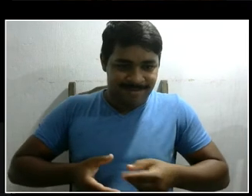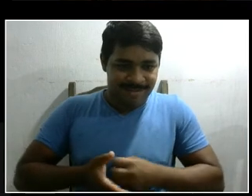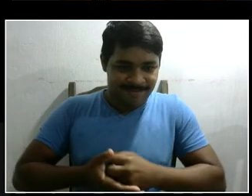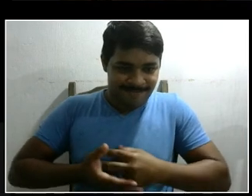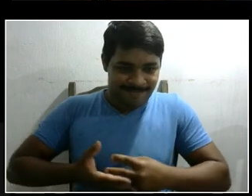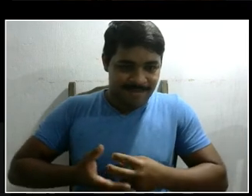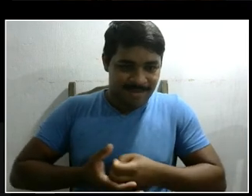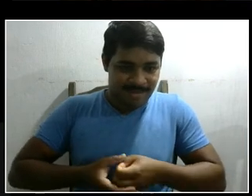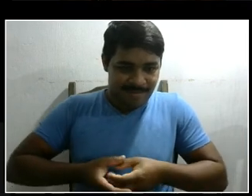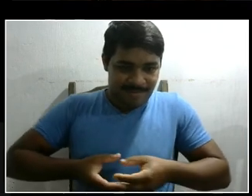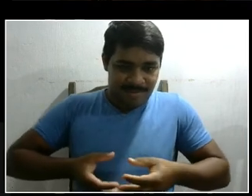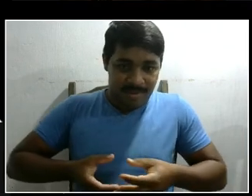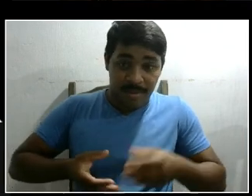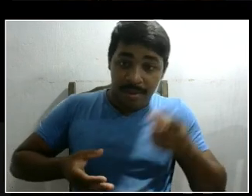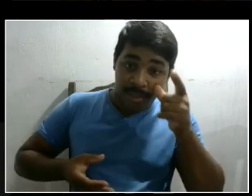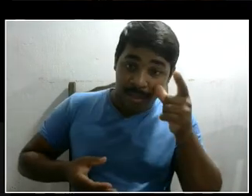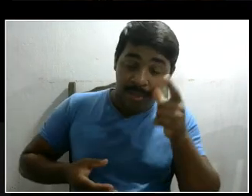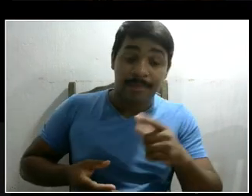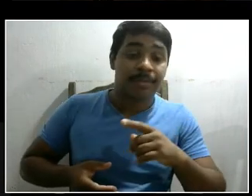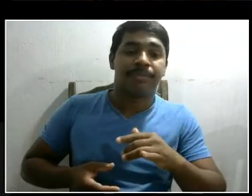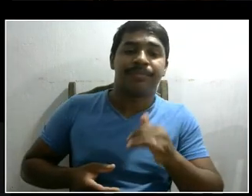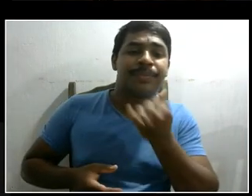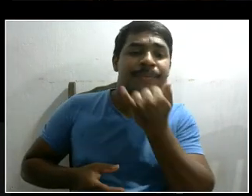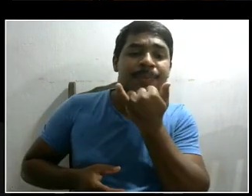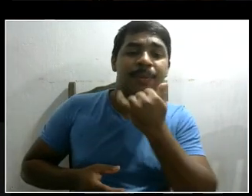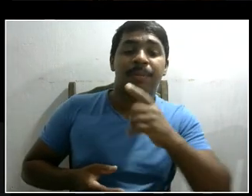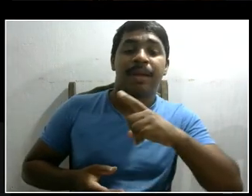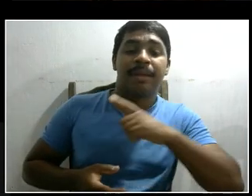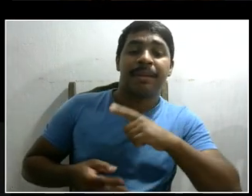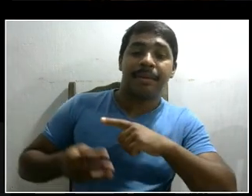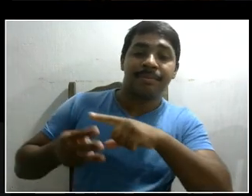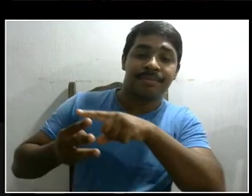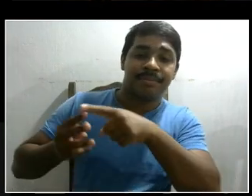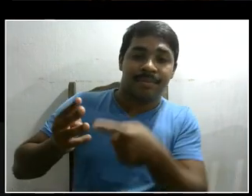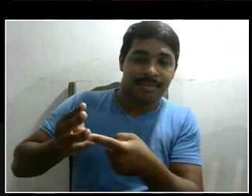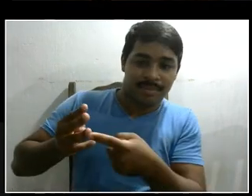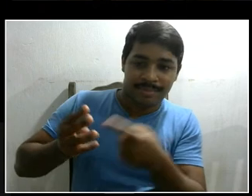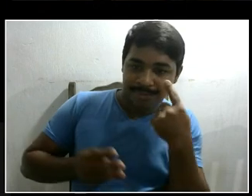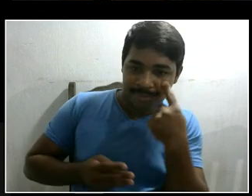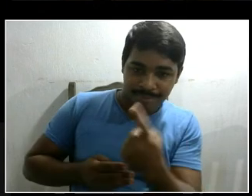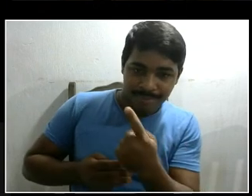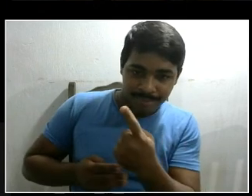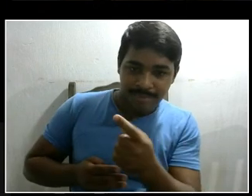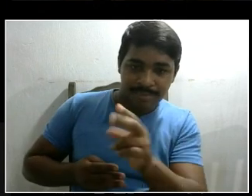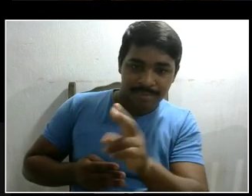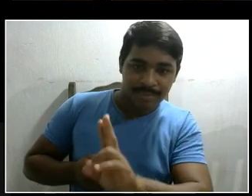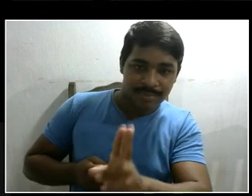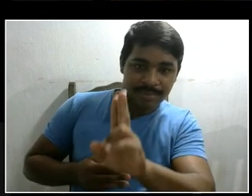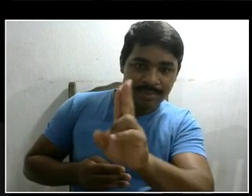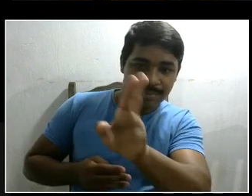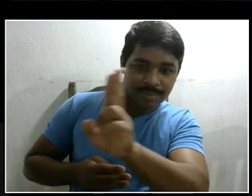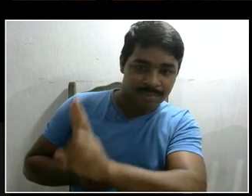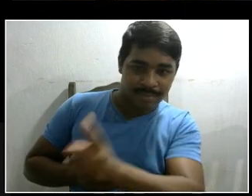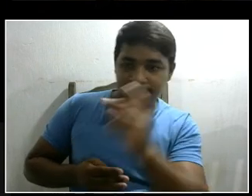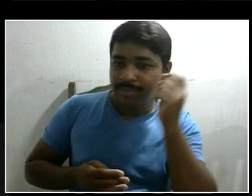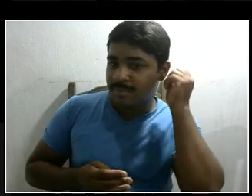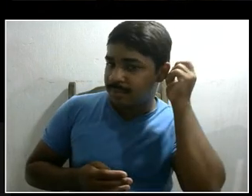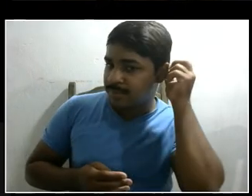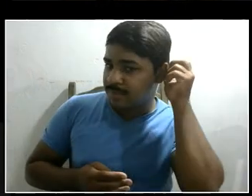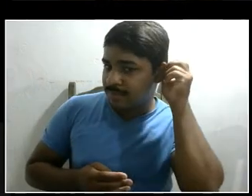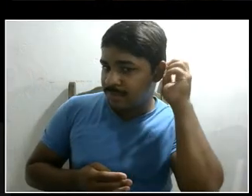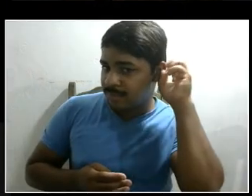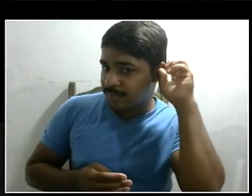esse folheto aqui mais externo, né? Essa tá a parte de vermelho. Temos também a endoderma, que é o folheto mais